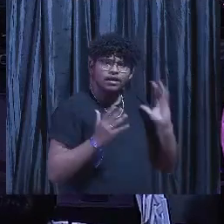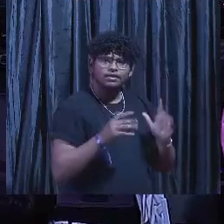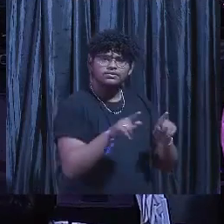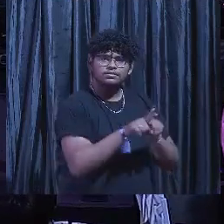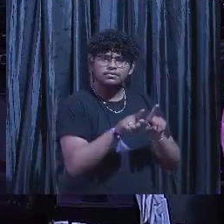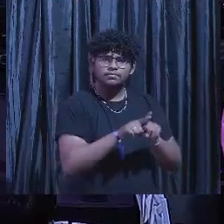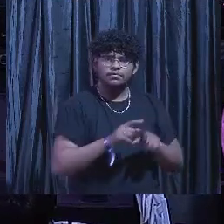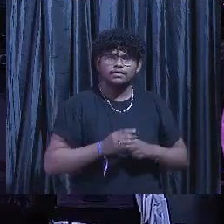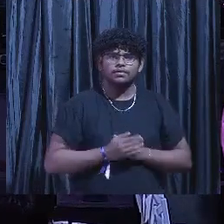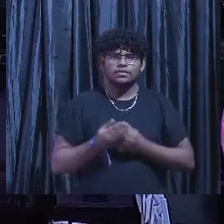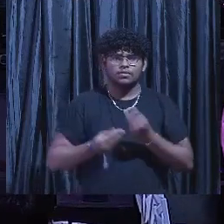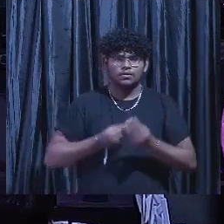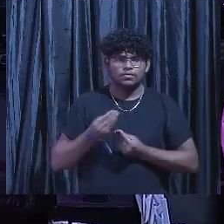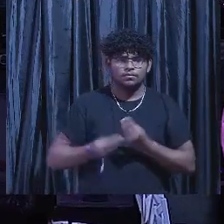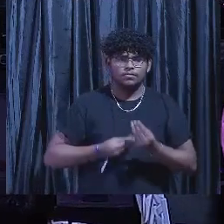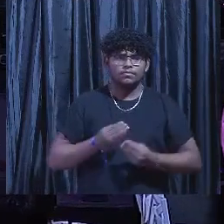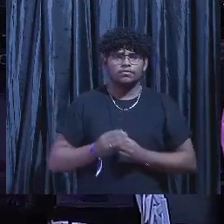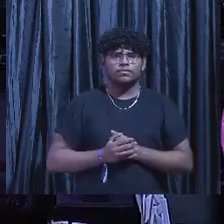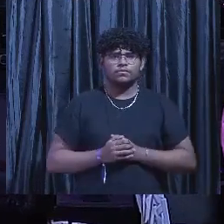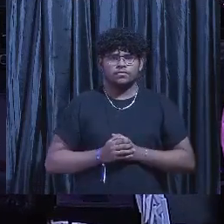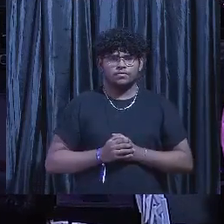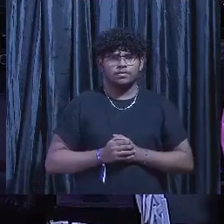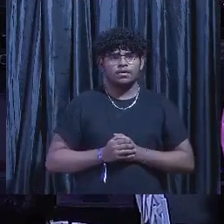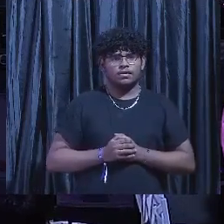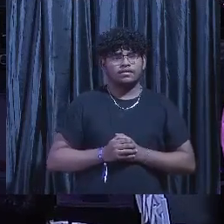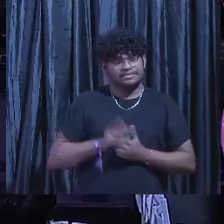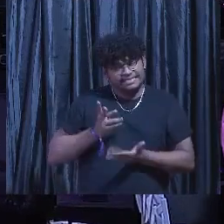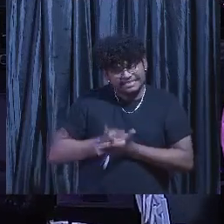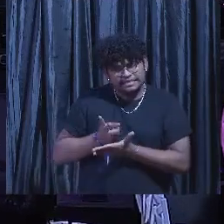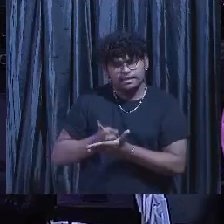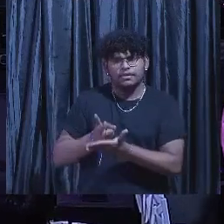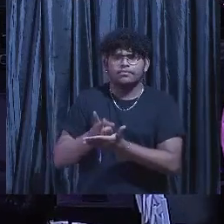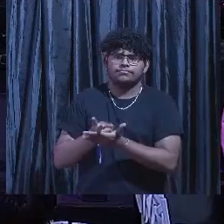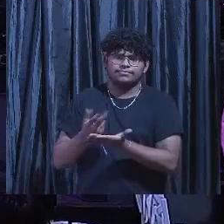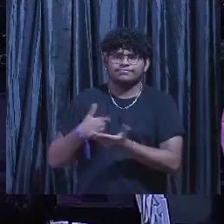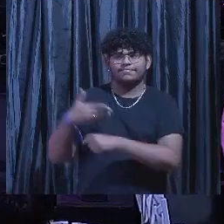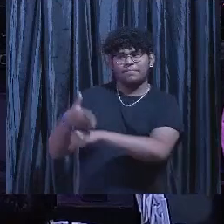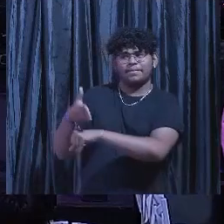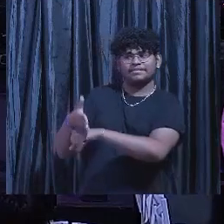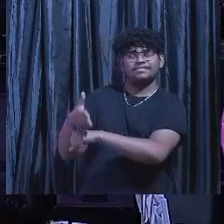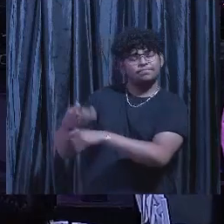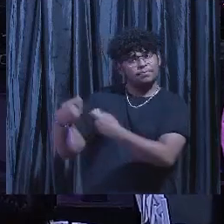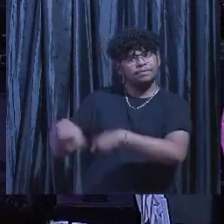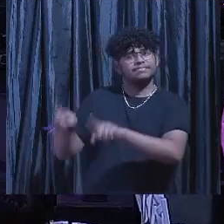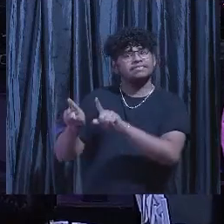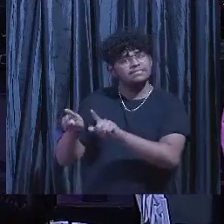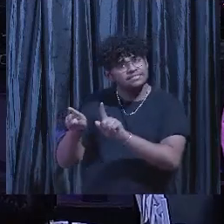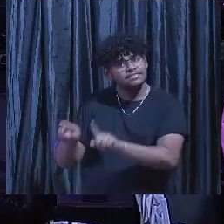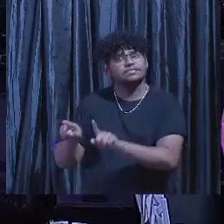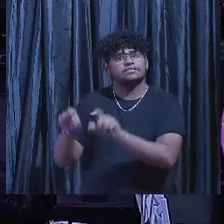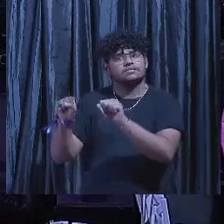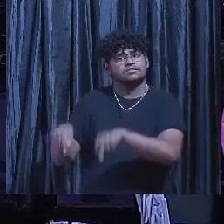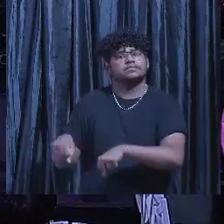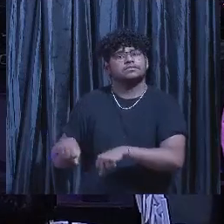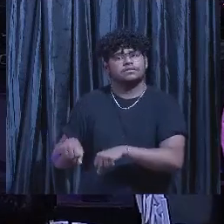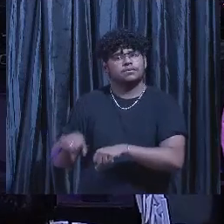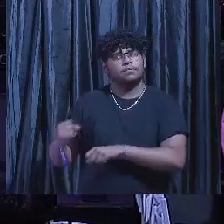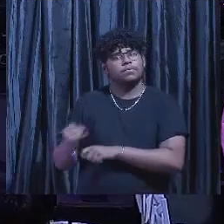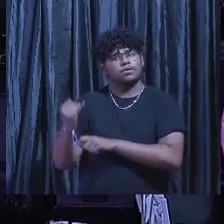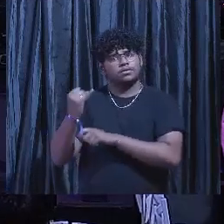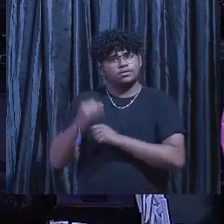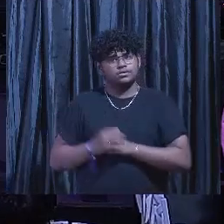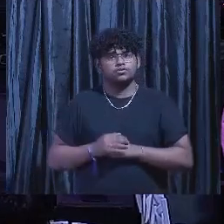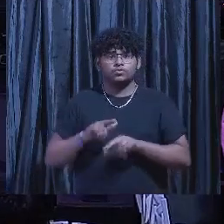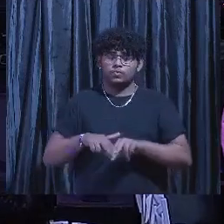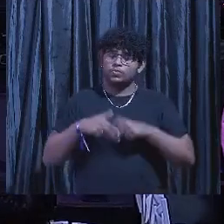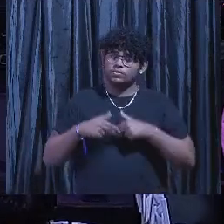não participa do processo, é sempre mais do mesmo, tá ligado? Então, por isso que eu estou nesses rolês há muitos anos, trocando